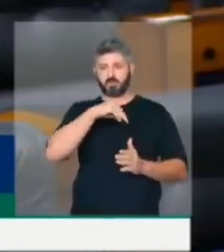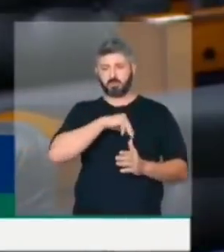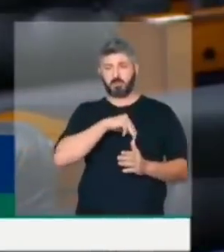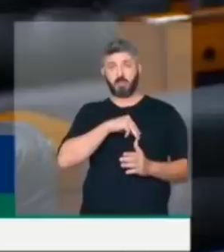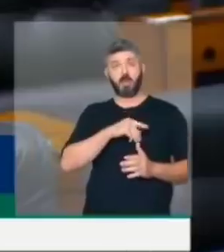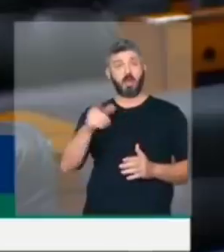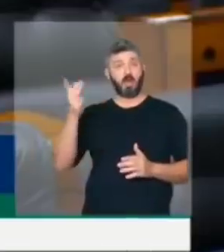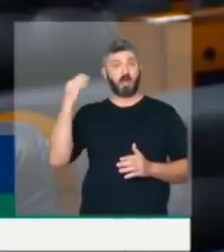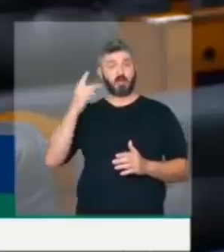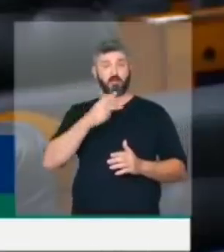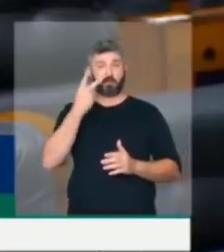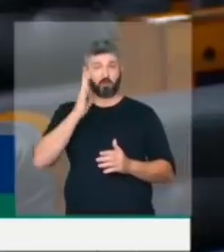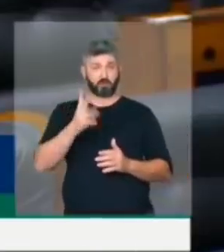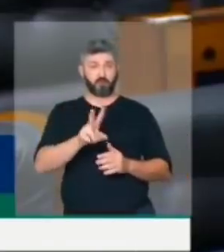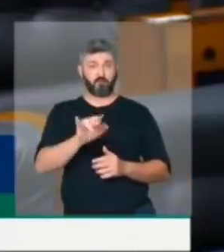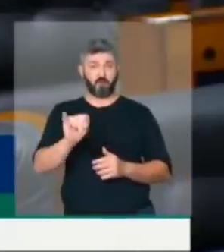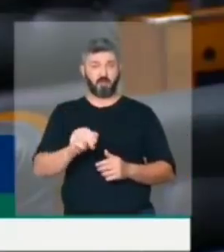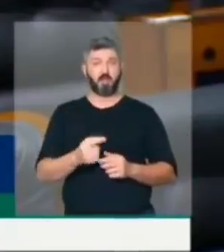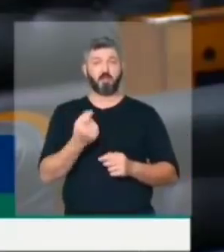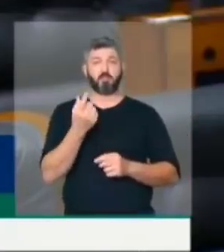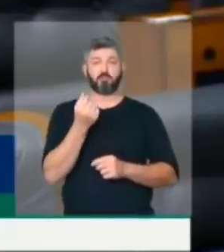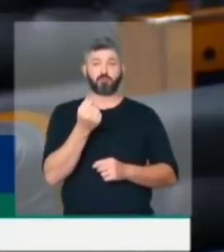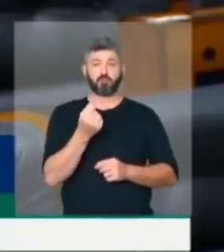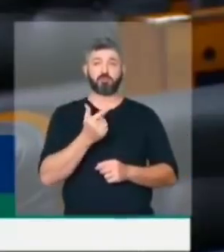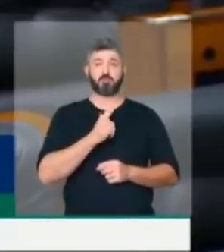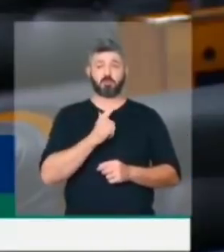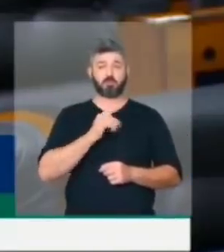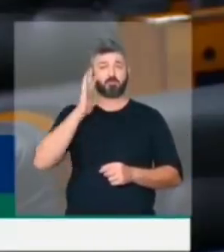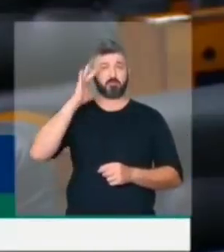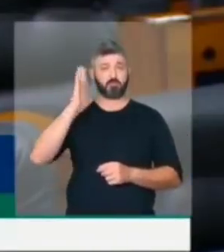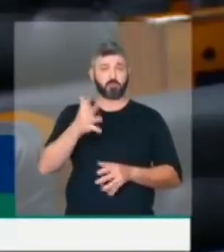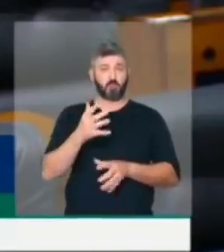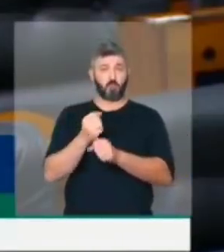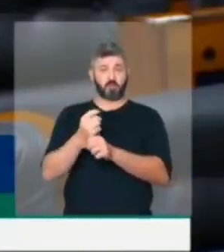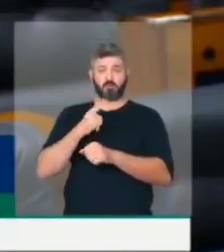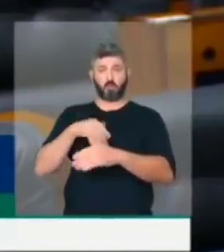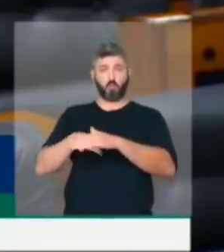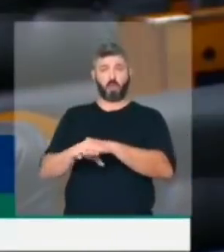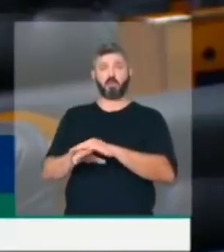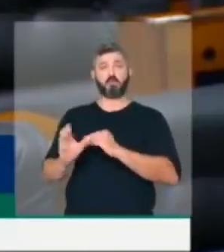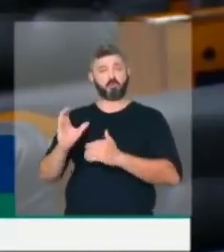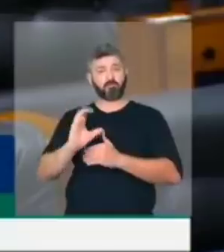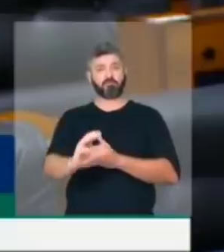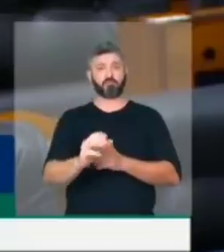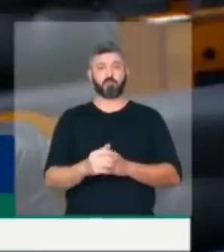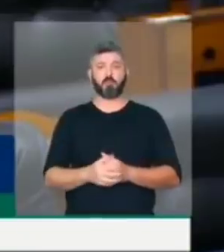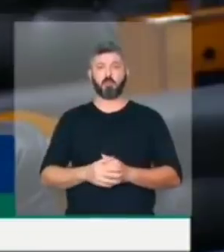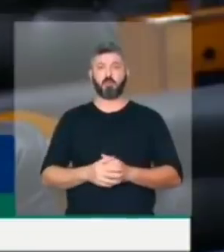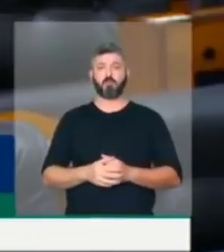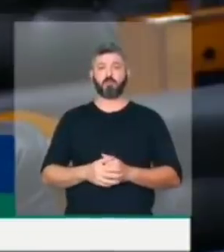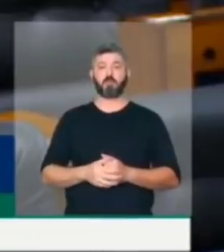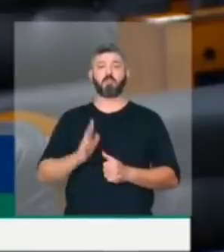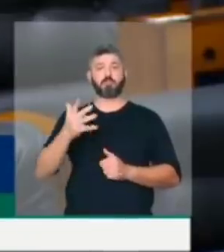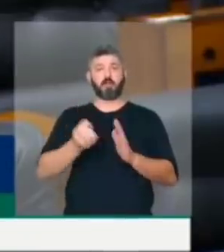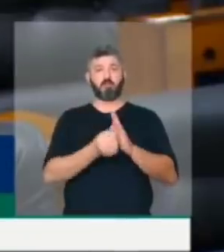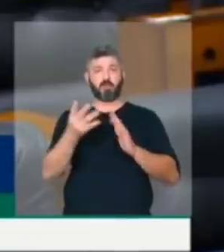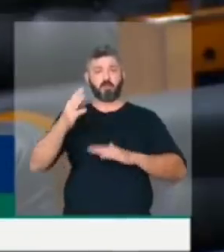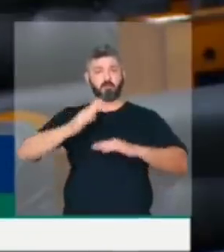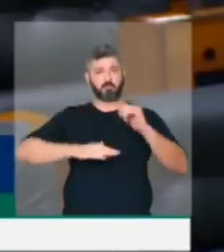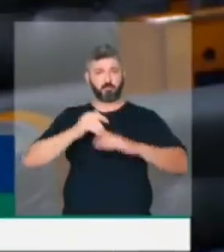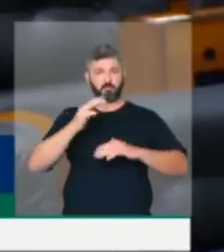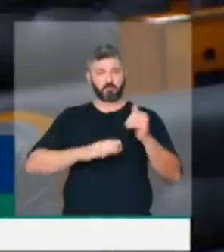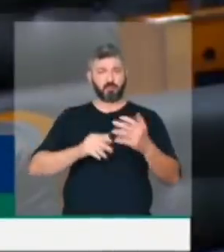já havia anunciado, uma vez que os recursos estão previstos no orçamento. Doutor Sandro esteve aqui, Felipe Brito,